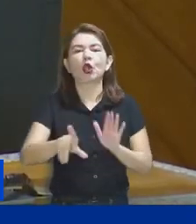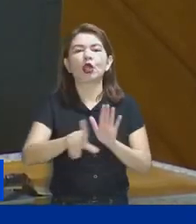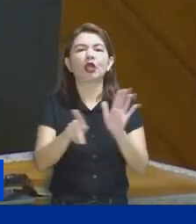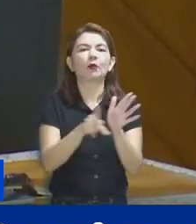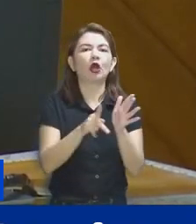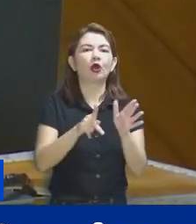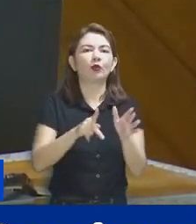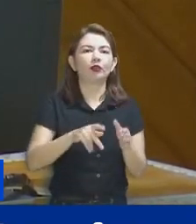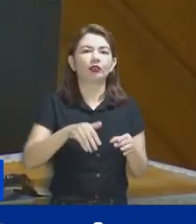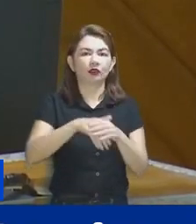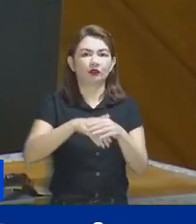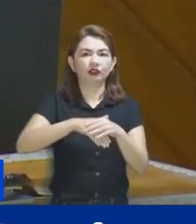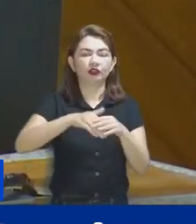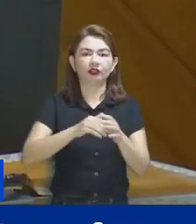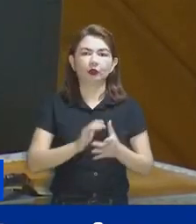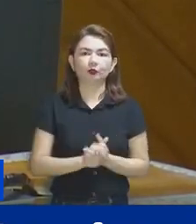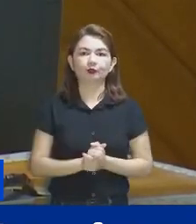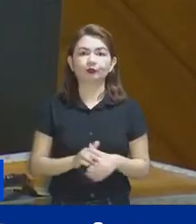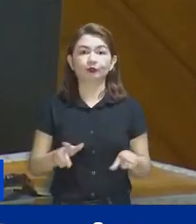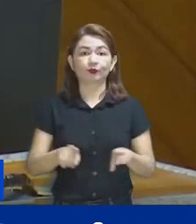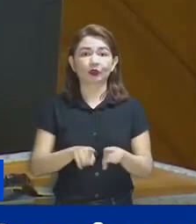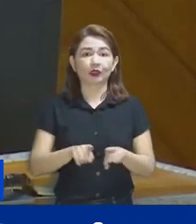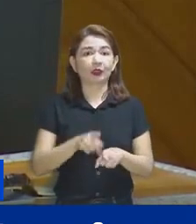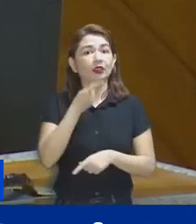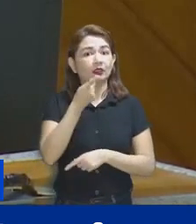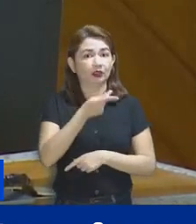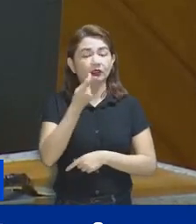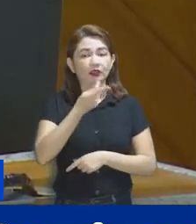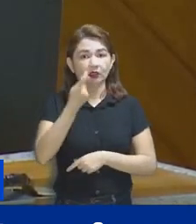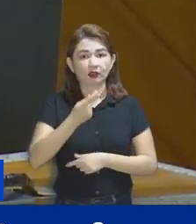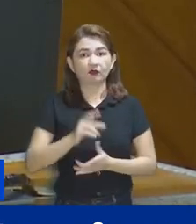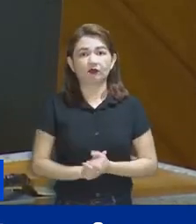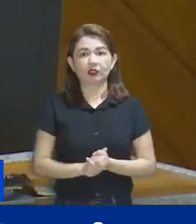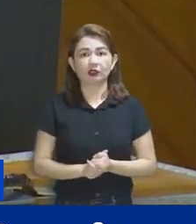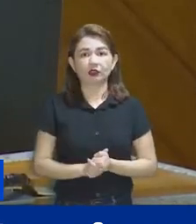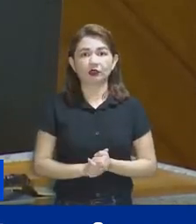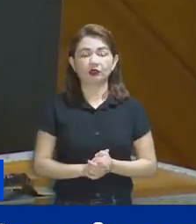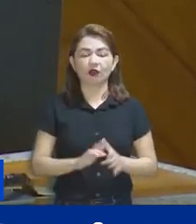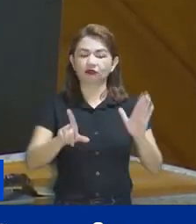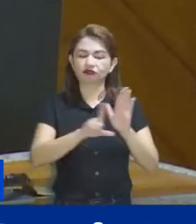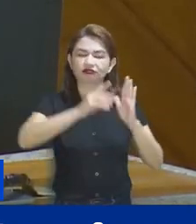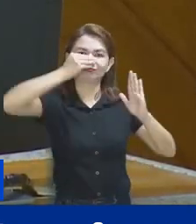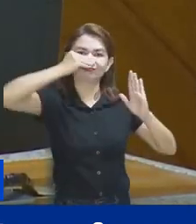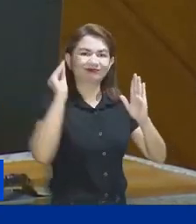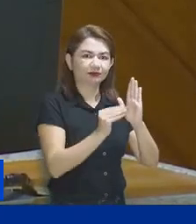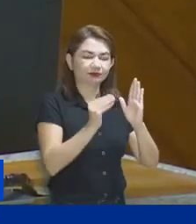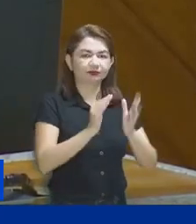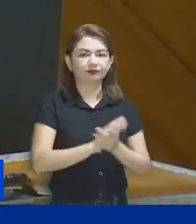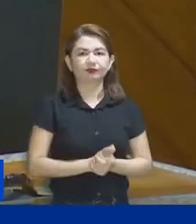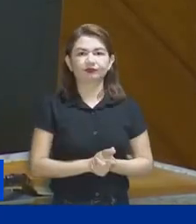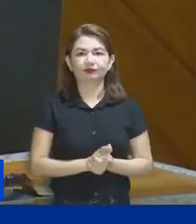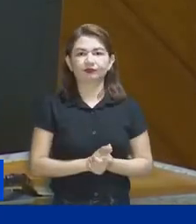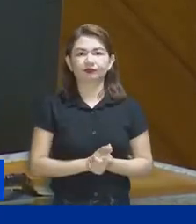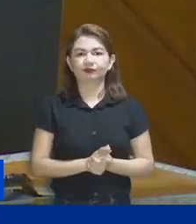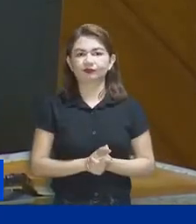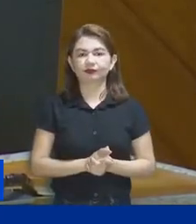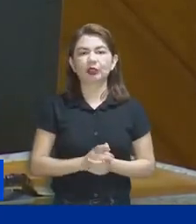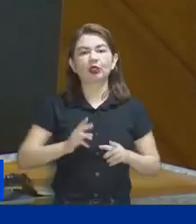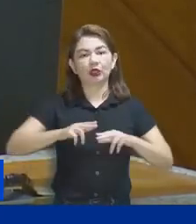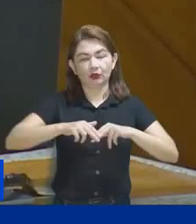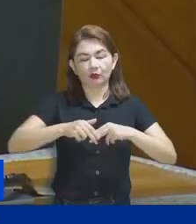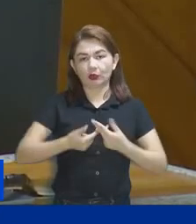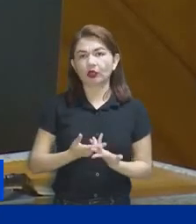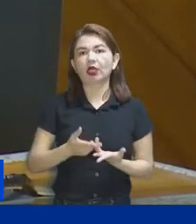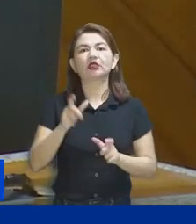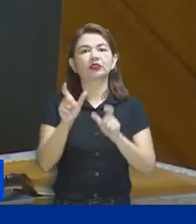Eleições e nos memoriais acrescentou que se comprovou a prática ilícita, com base nas declarações